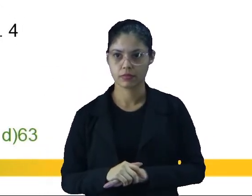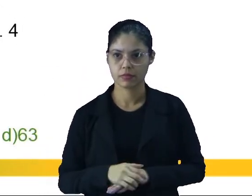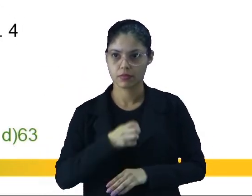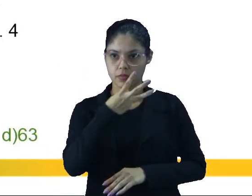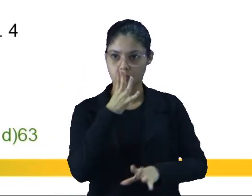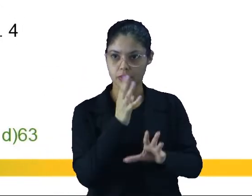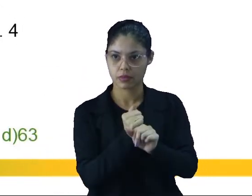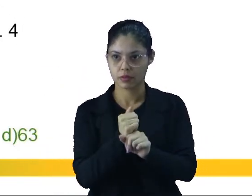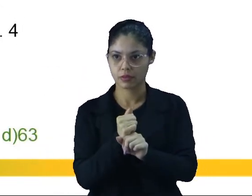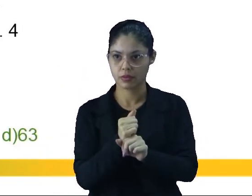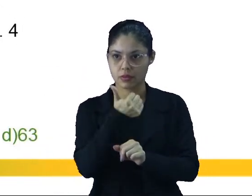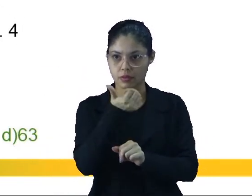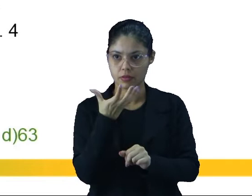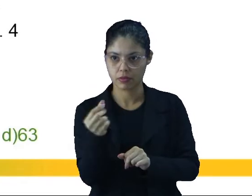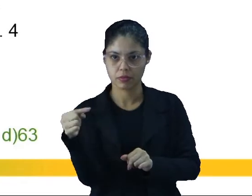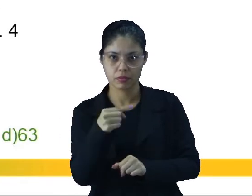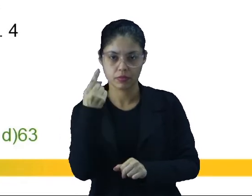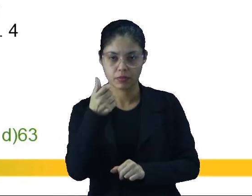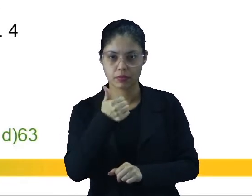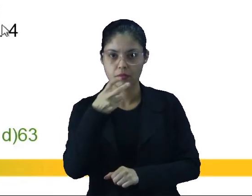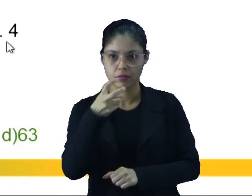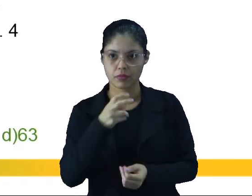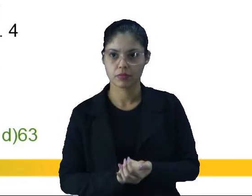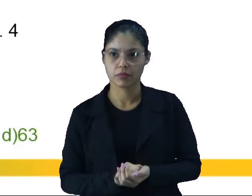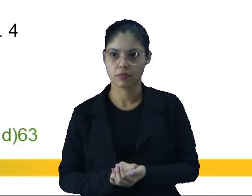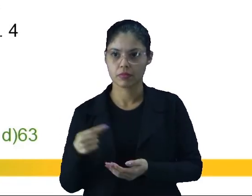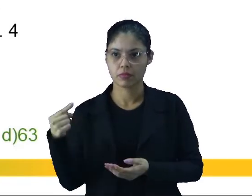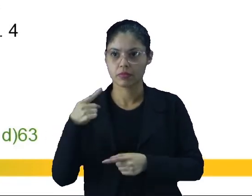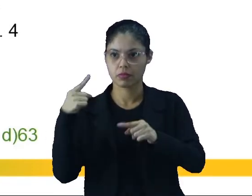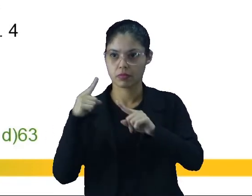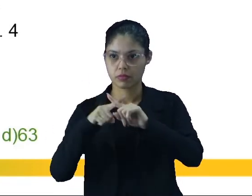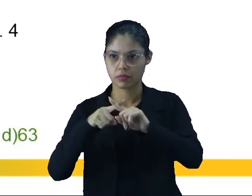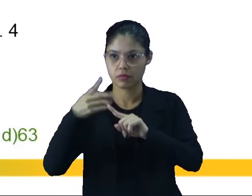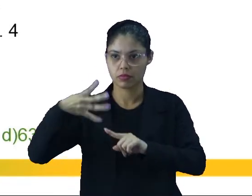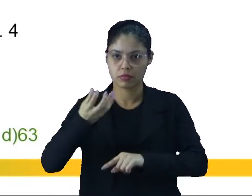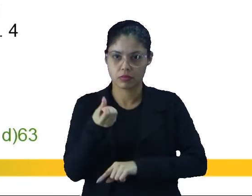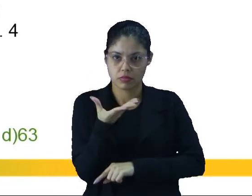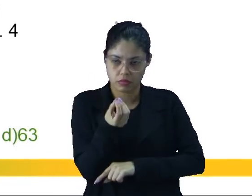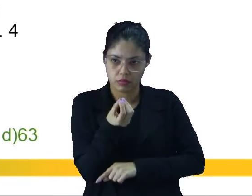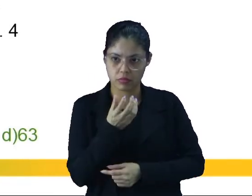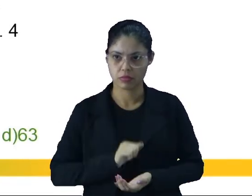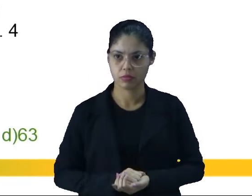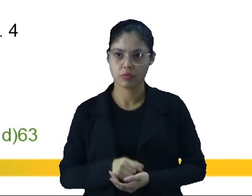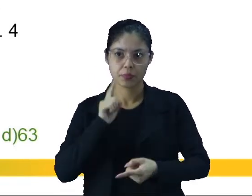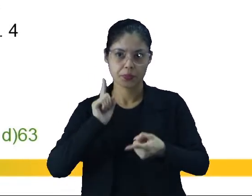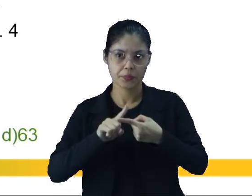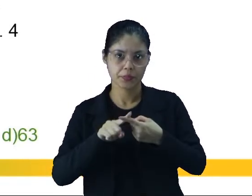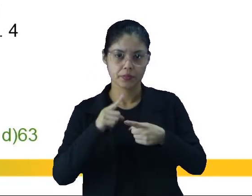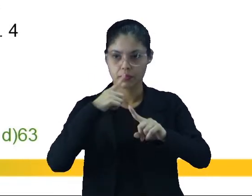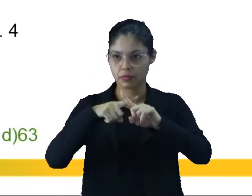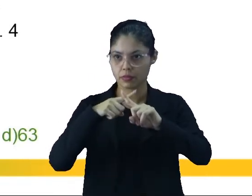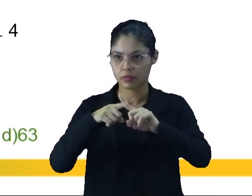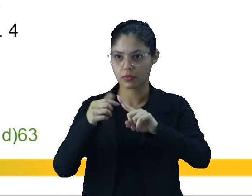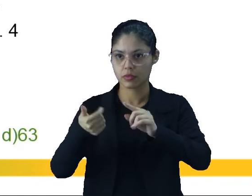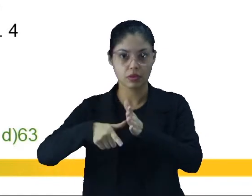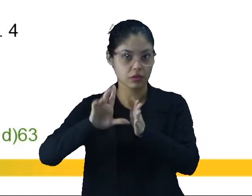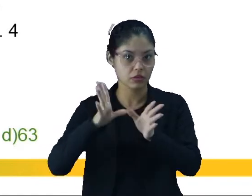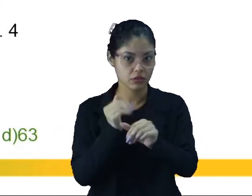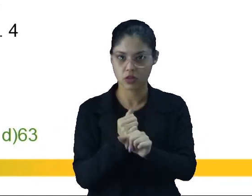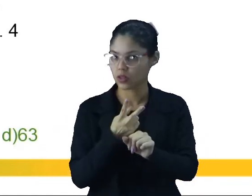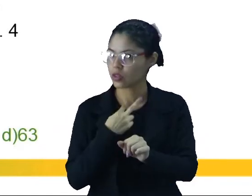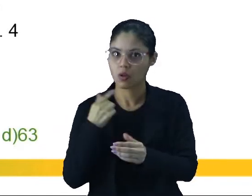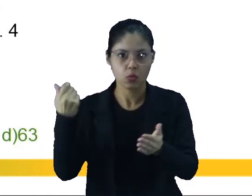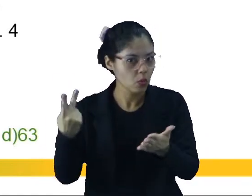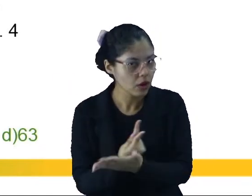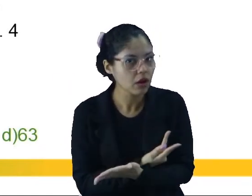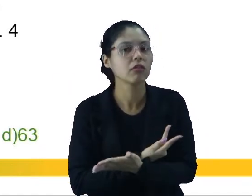Fica 3 mais 16 menos 1 é 15, e 15 vezes 4 é 60. Porque eu tenho que multiplicar antes de somar. Não